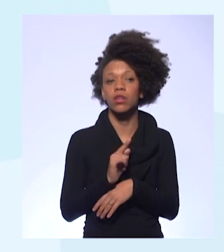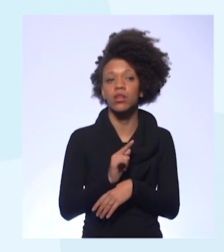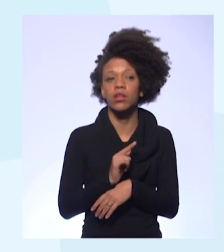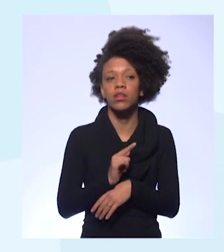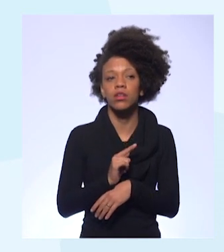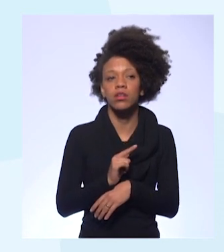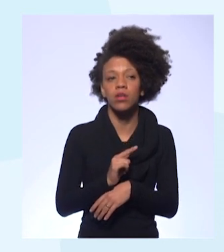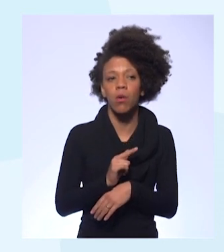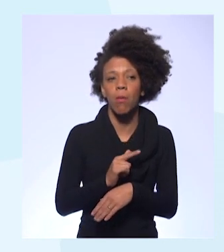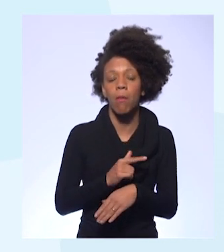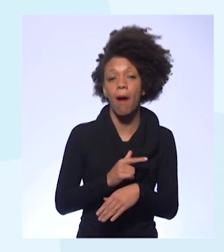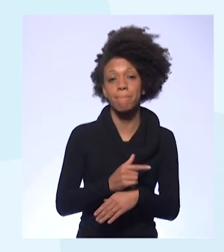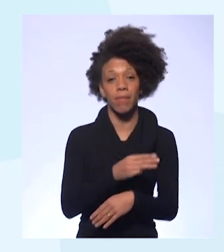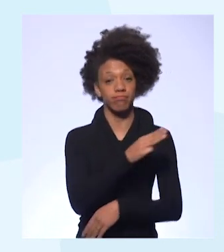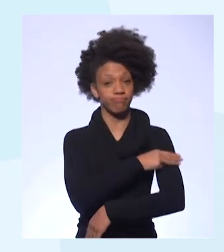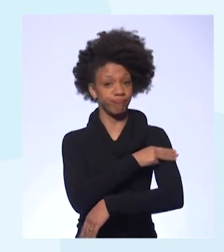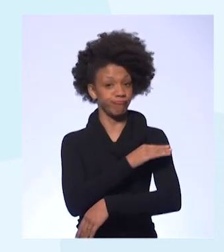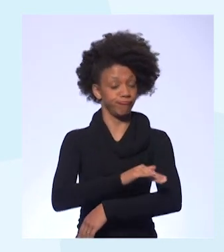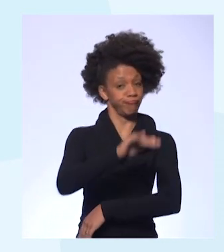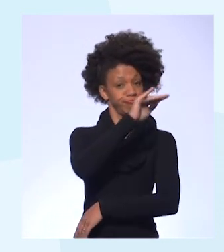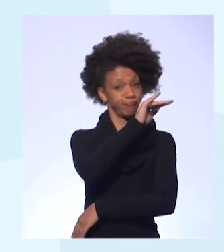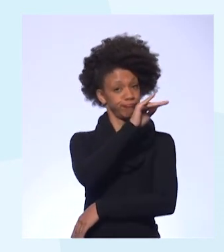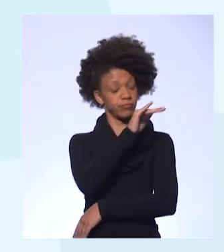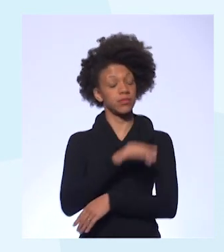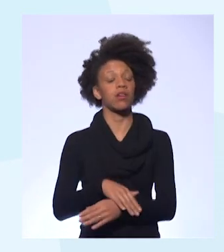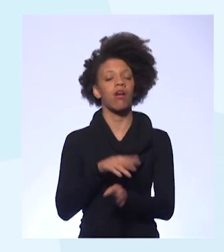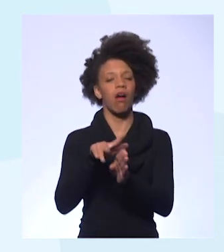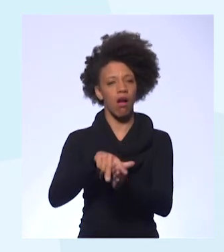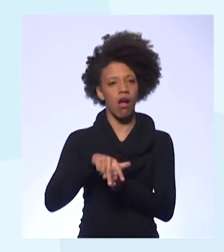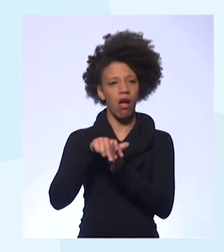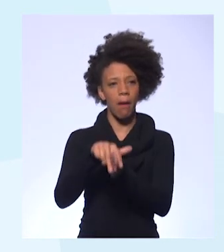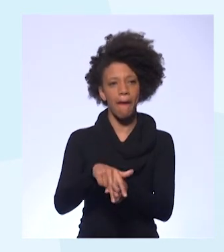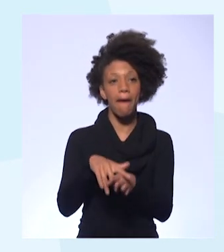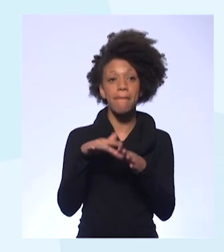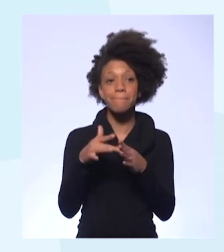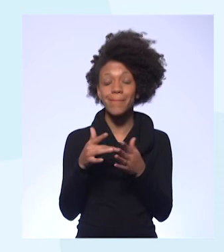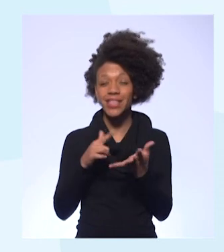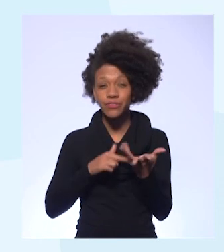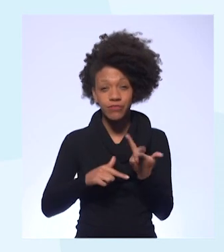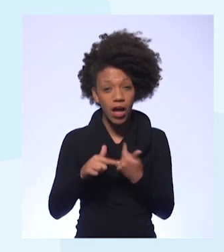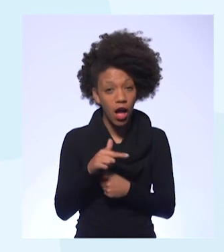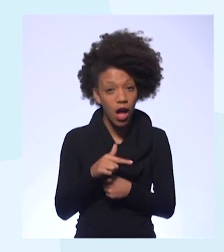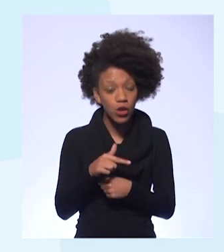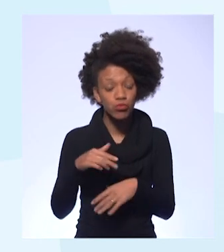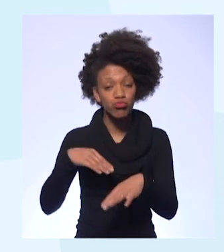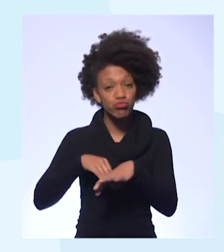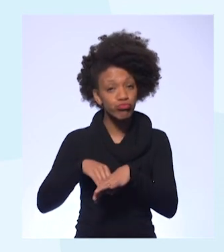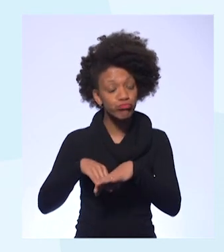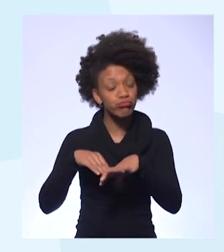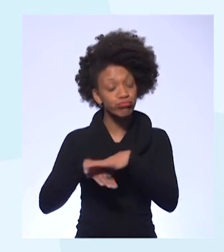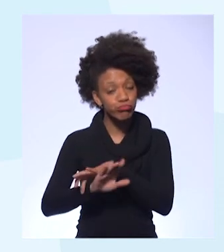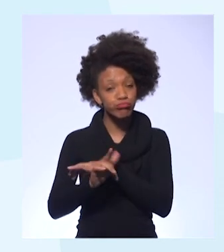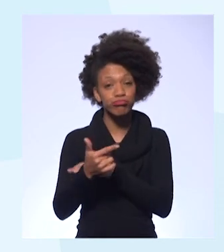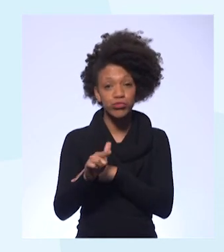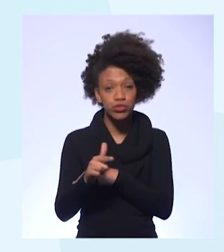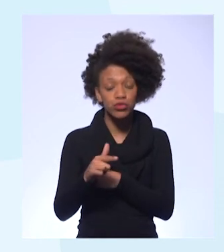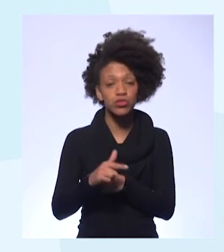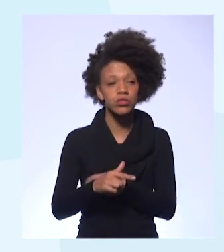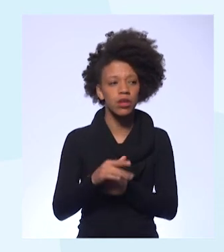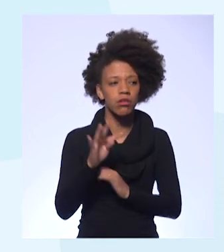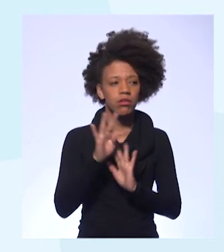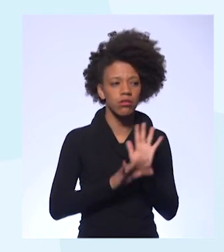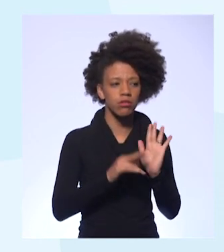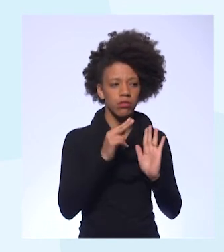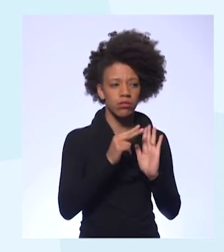que com a patente mais alta né eles estão a cavalo mas a maior parte do exército está descalço vocês viram no